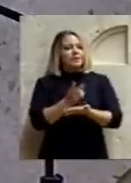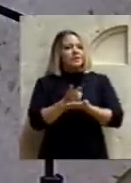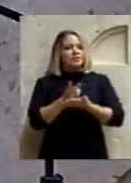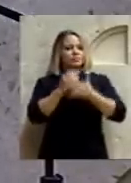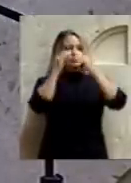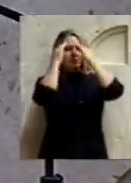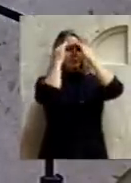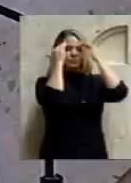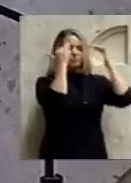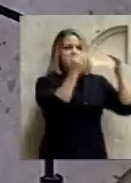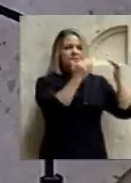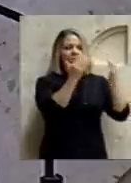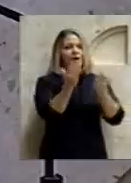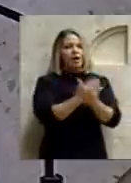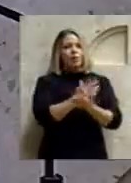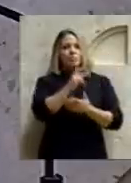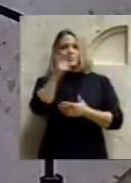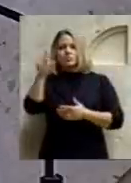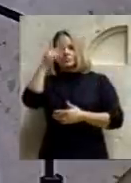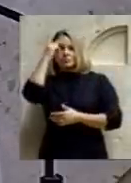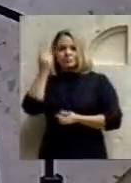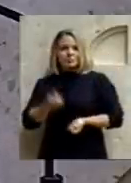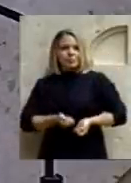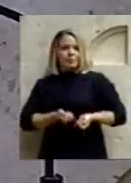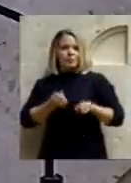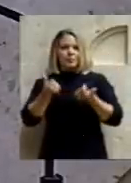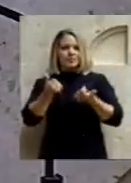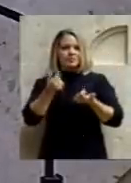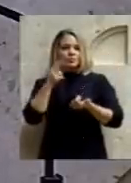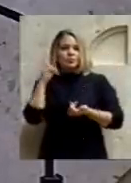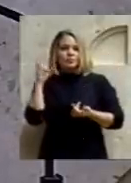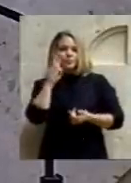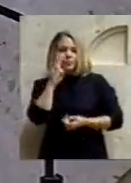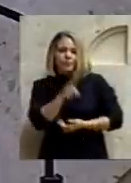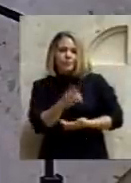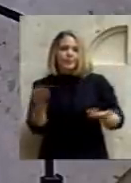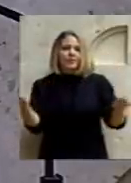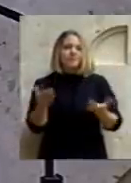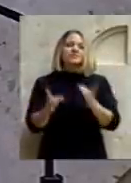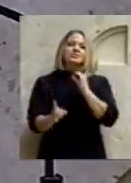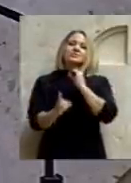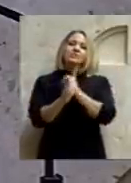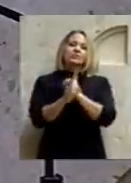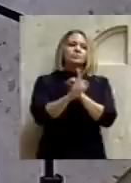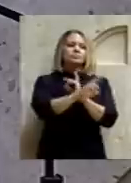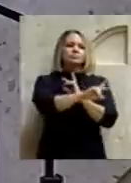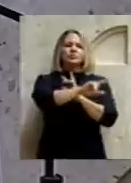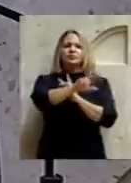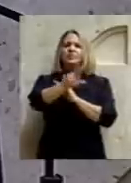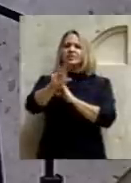é dada a uns poucos, o que se vê aqui e acolá,